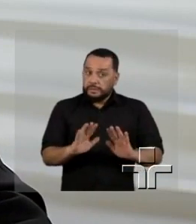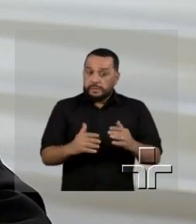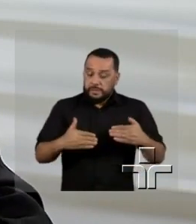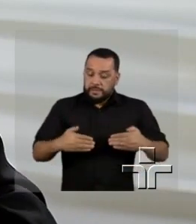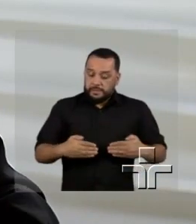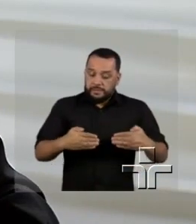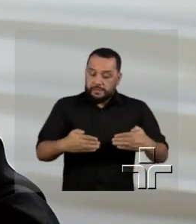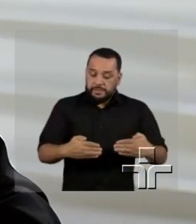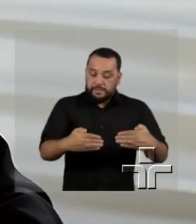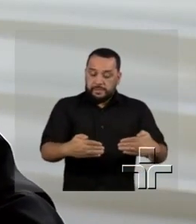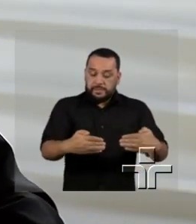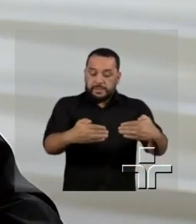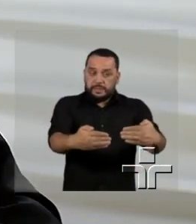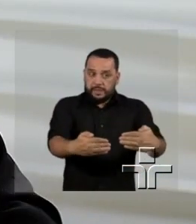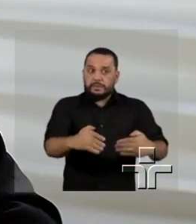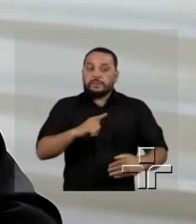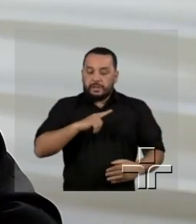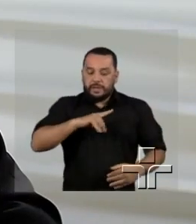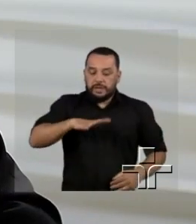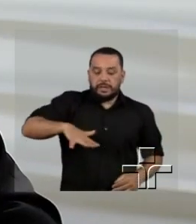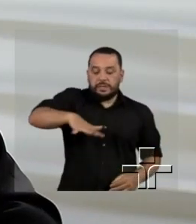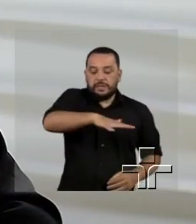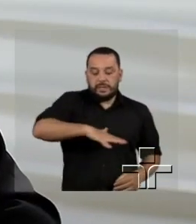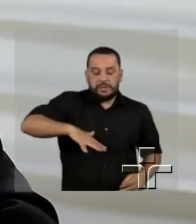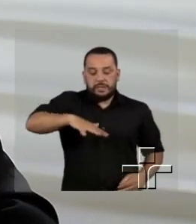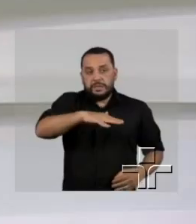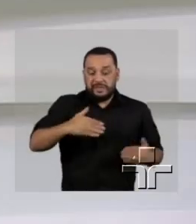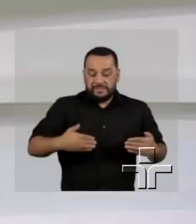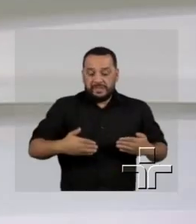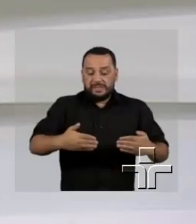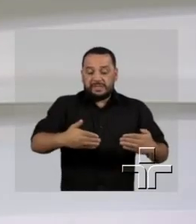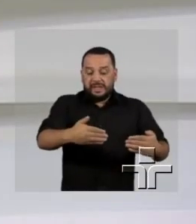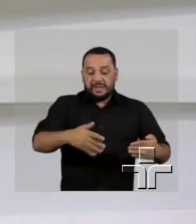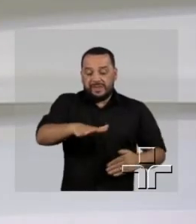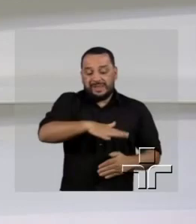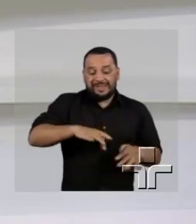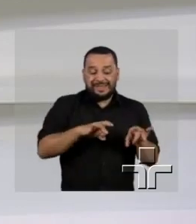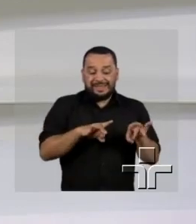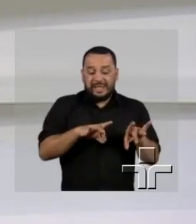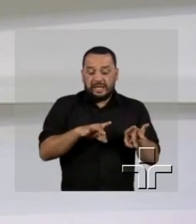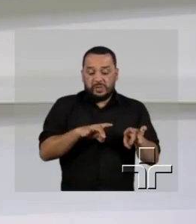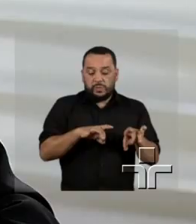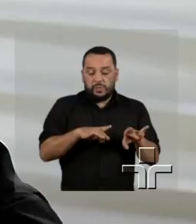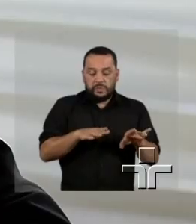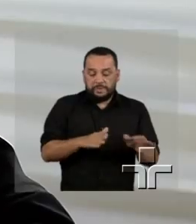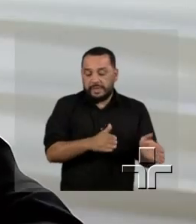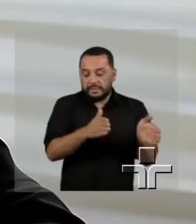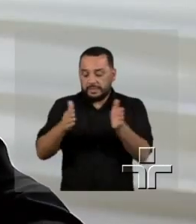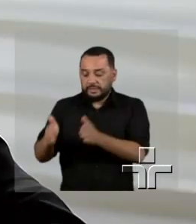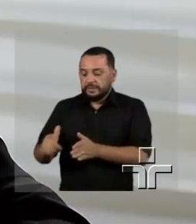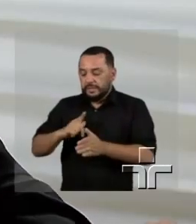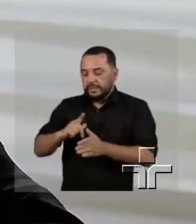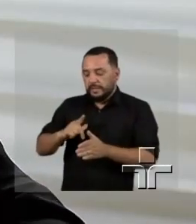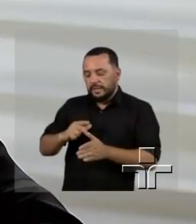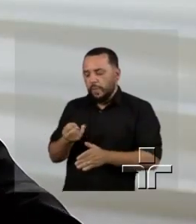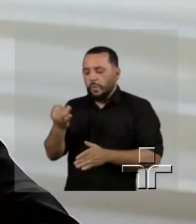tudo aquilo que pensa e as consequências elas não são tão grandes como quando você detém o poder executivo, né?